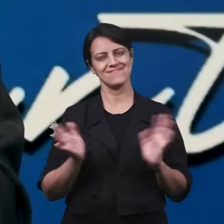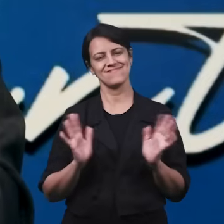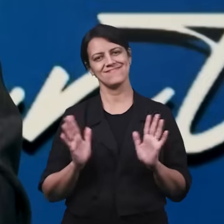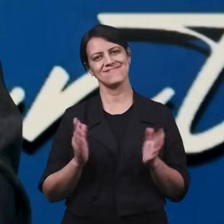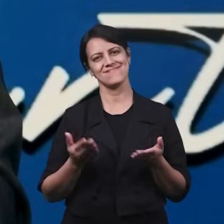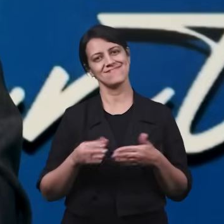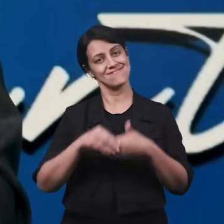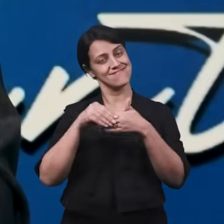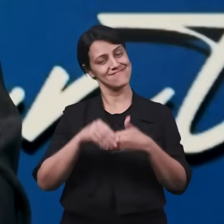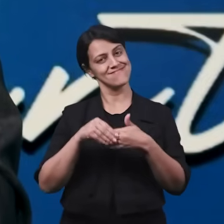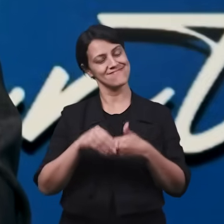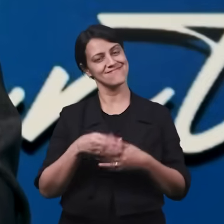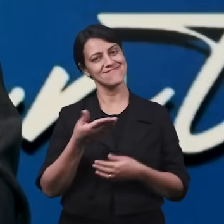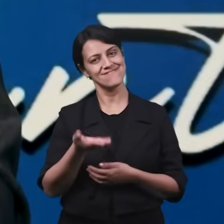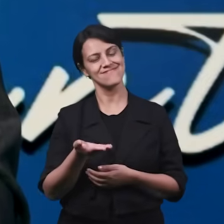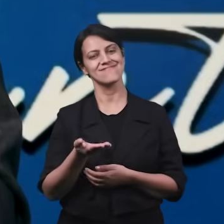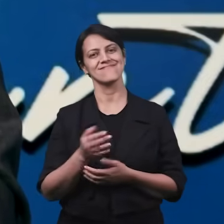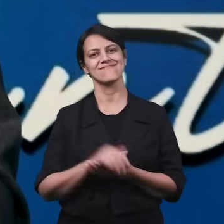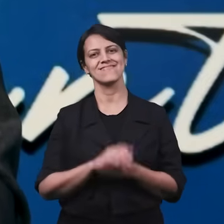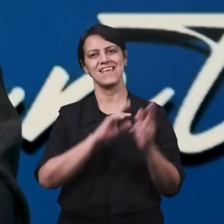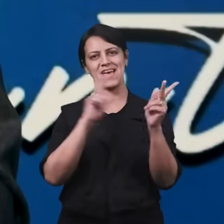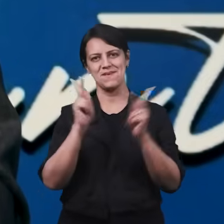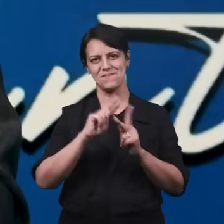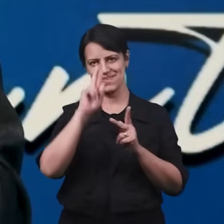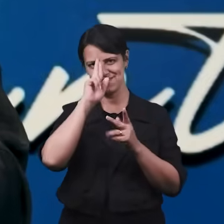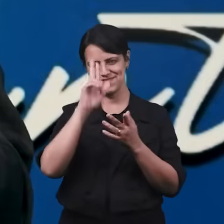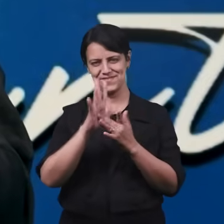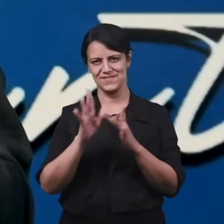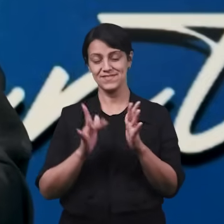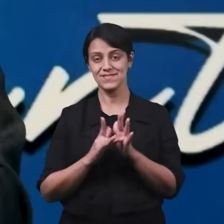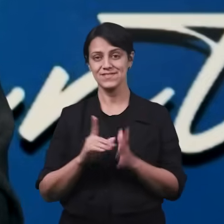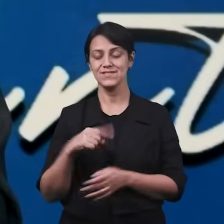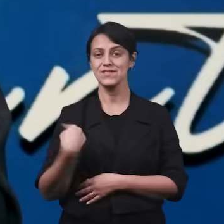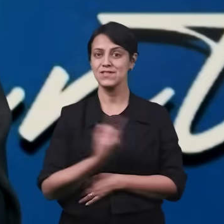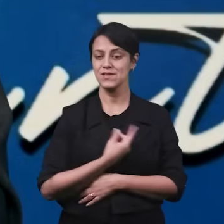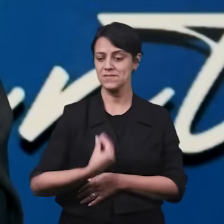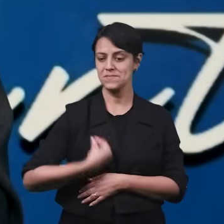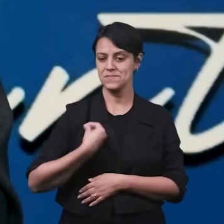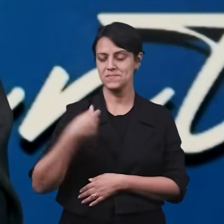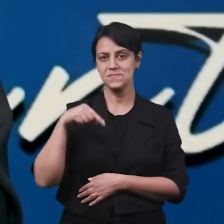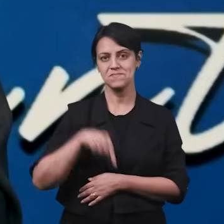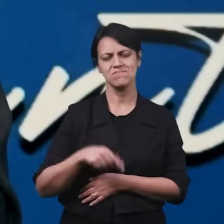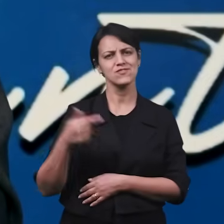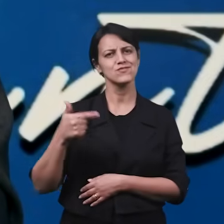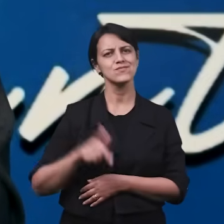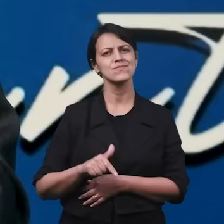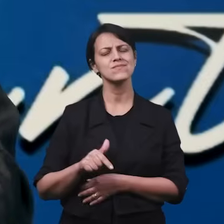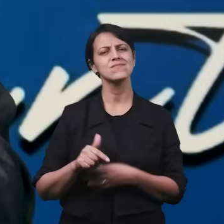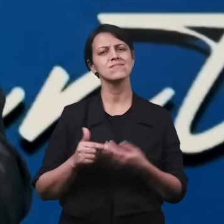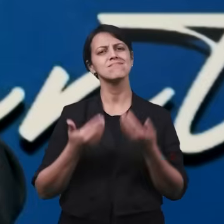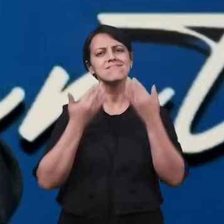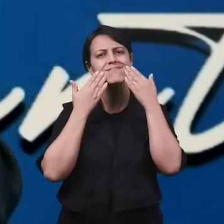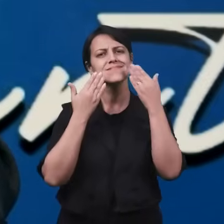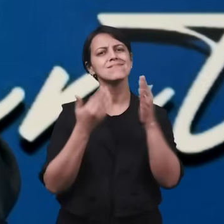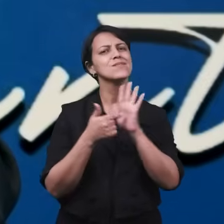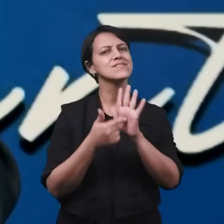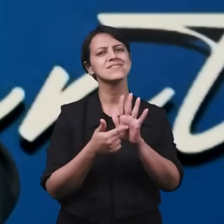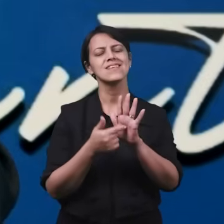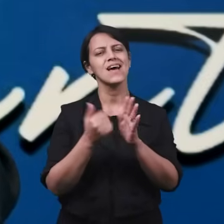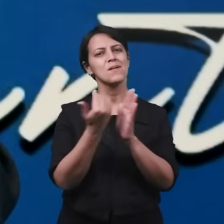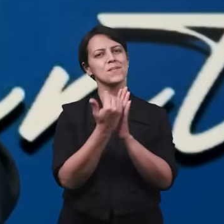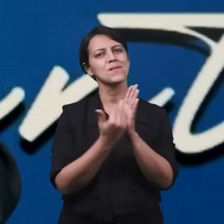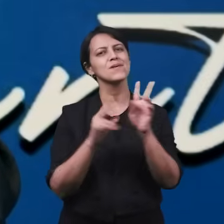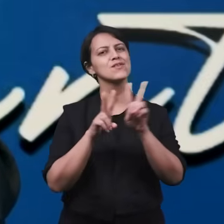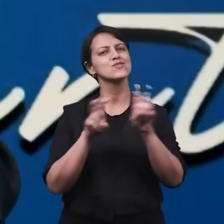Olá, eu quero cumprimentar a você, o senhor, a senhora, com a paz do Senhor Jesus. Estamos aqui mais uma vez para apresentarmos o nosso programa sobre